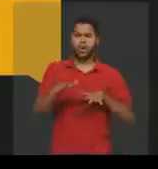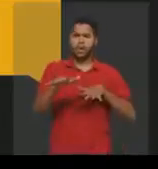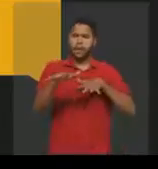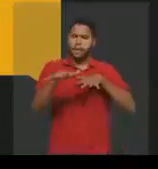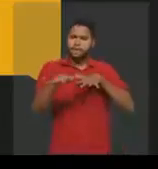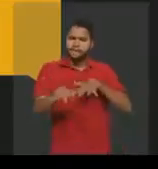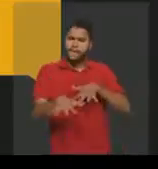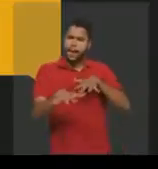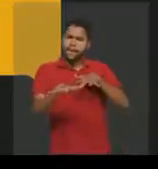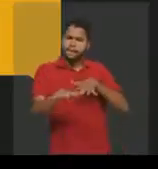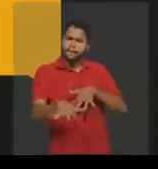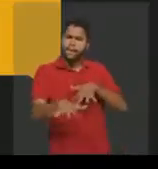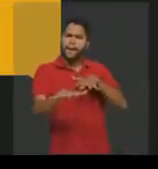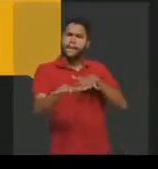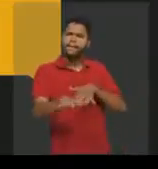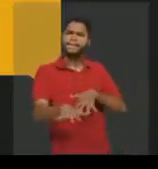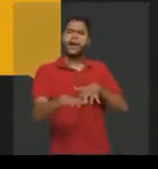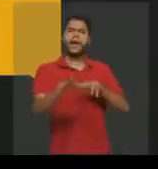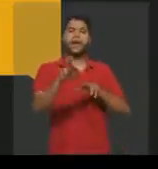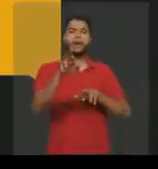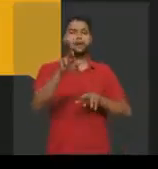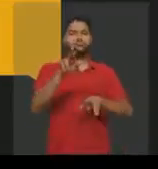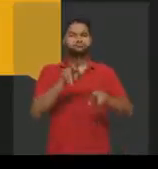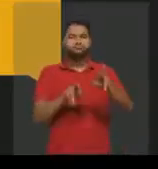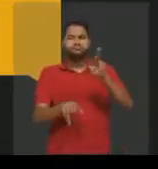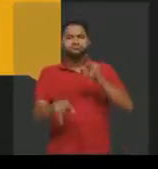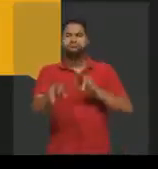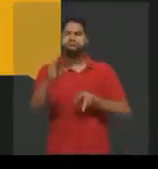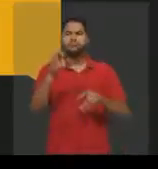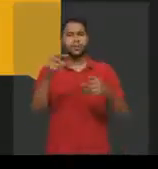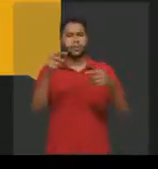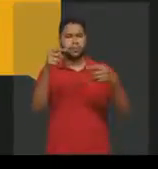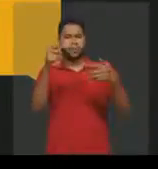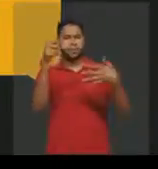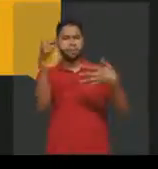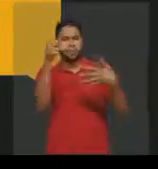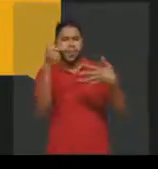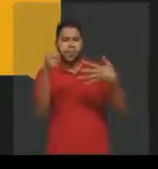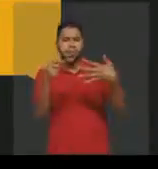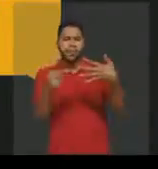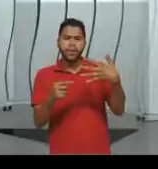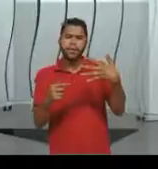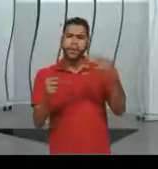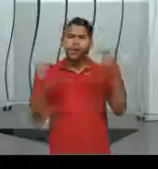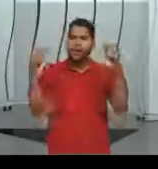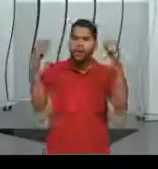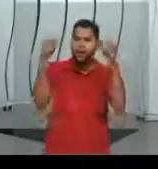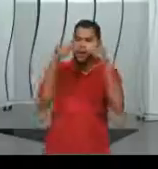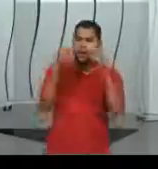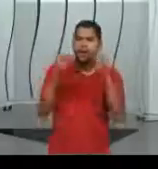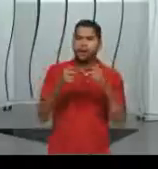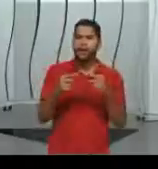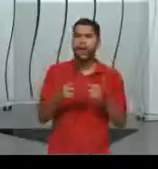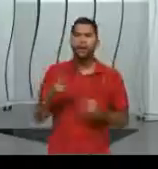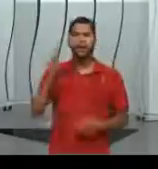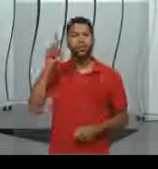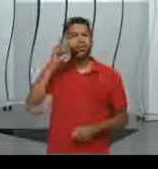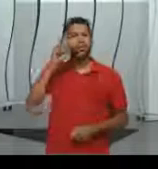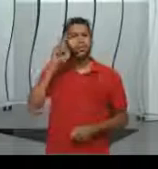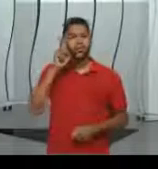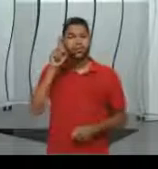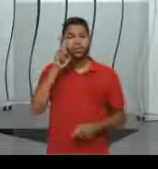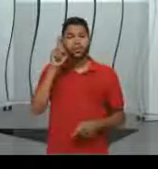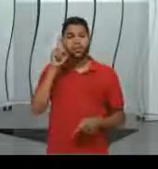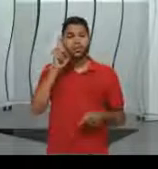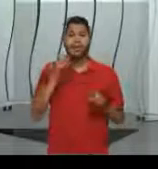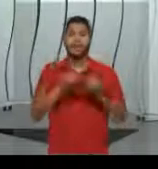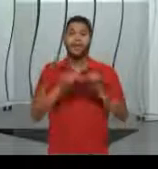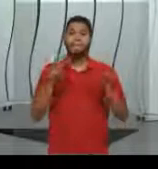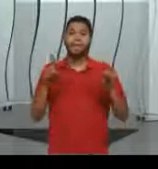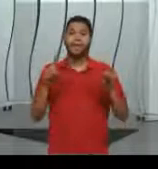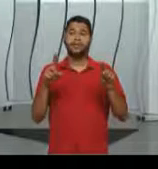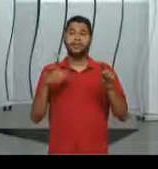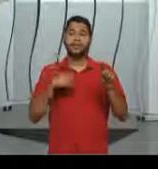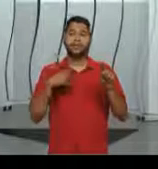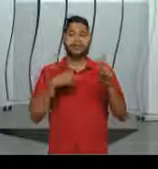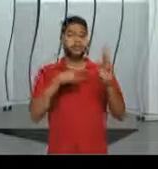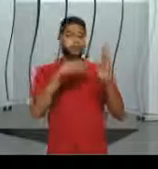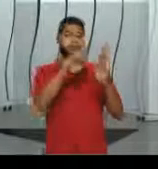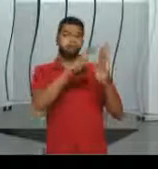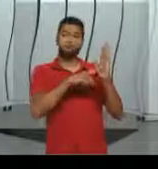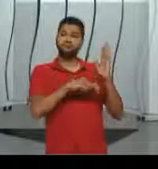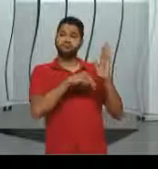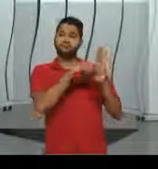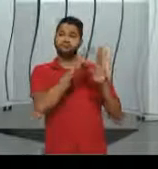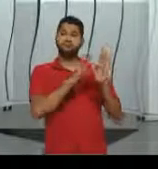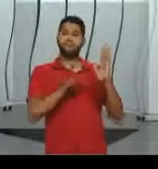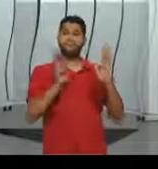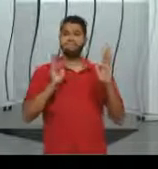bem diferenciado, porque vai associar elementos que nós temos no dia a dia, ela ainda é na tela. É uma